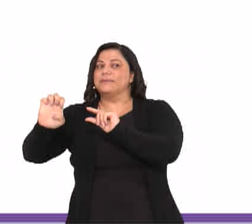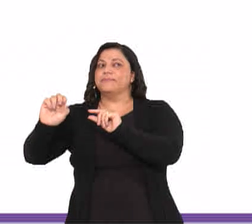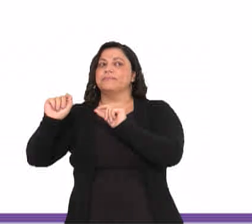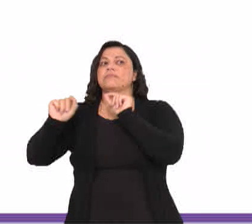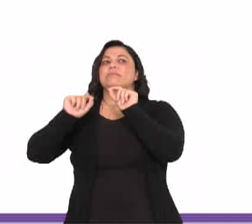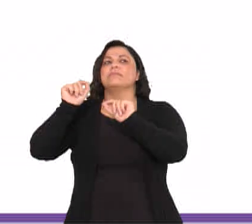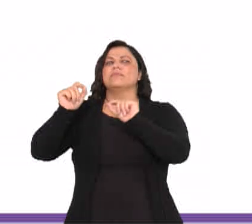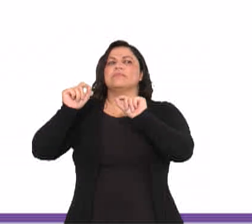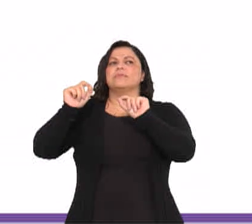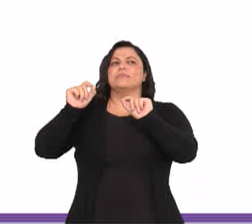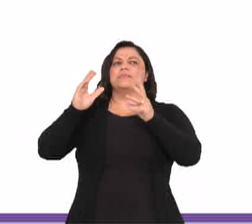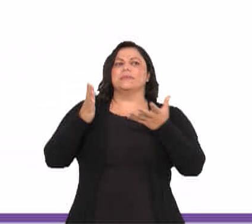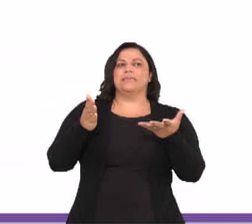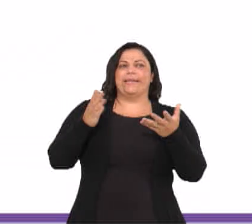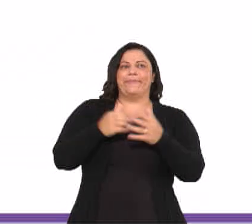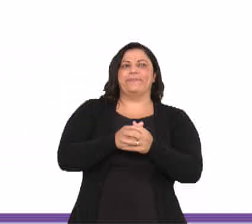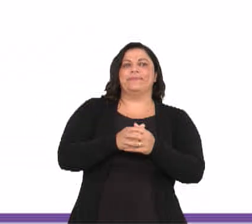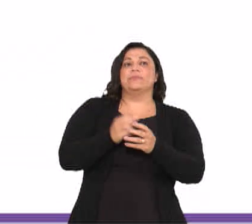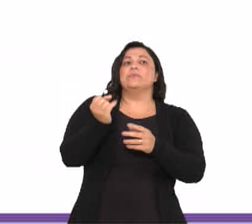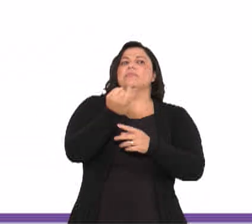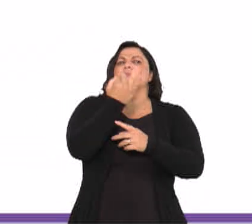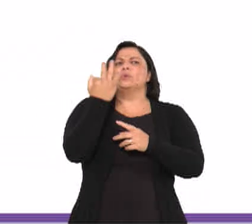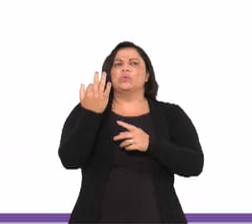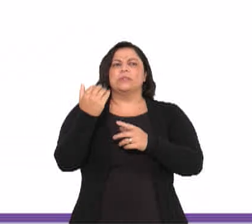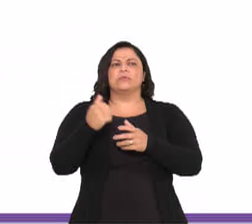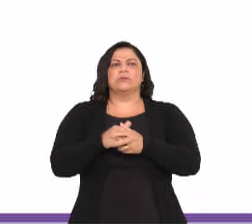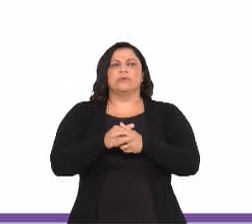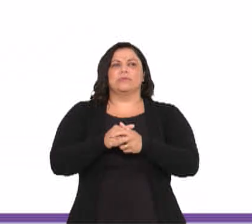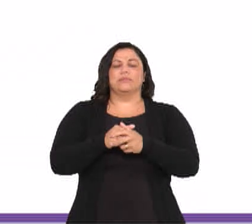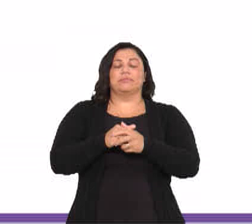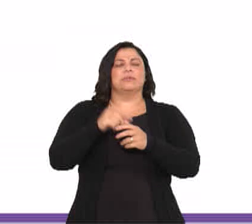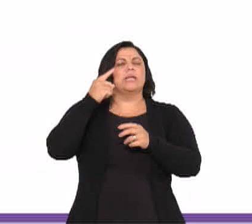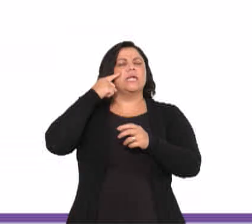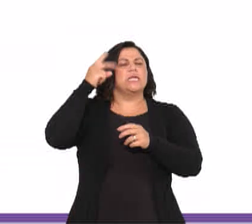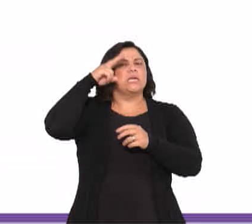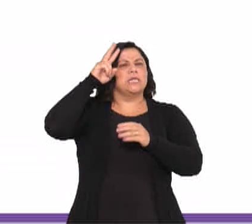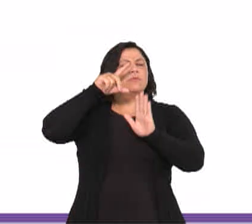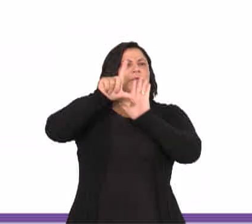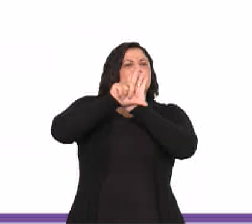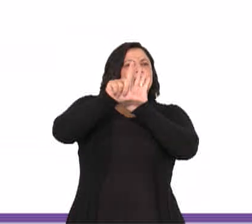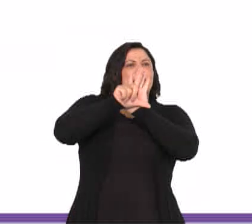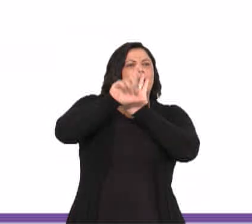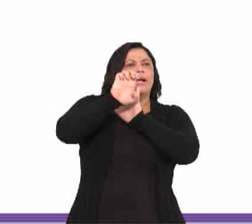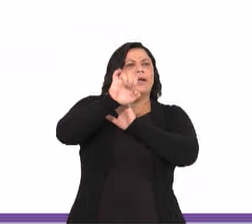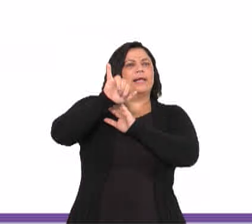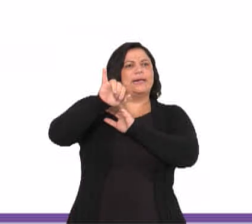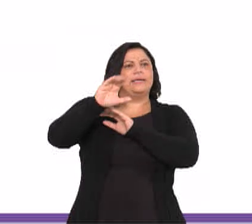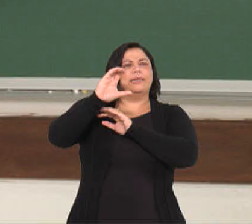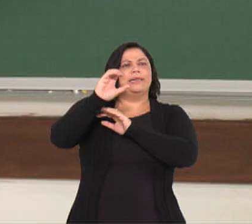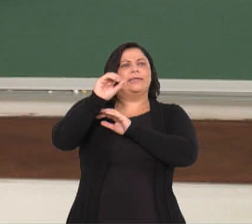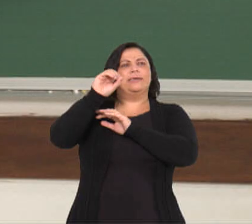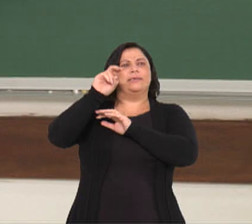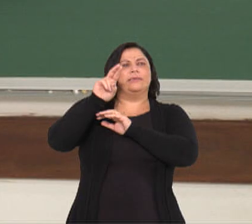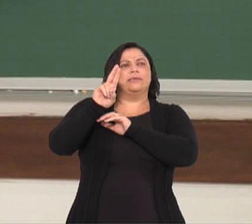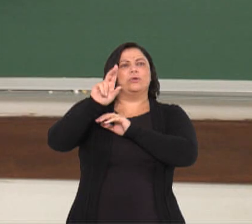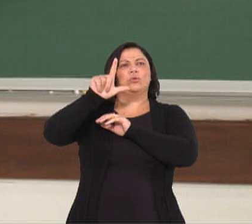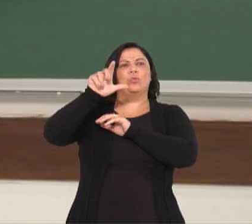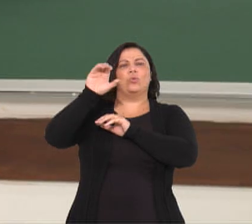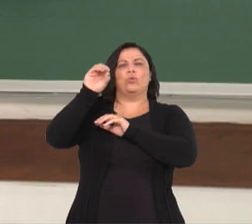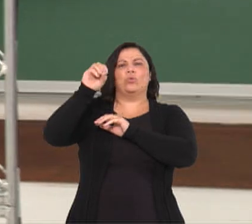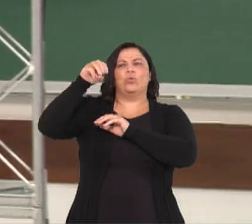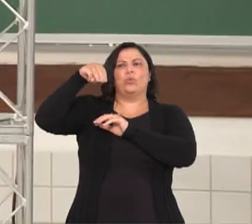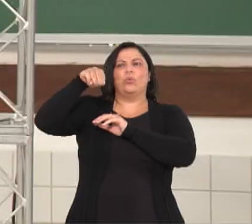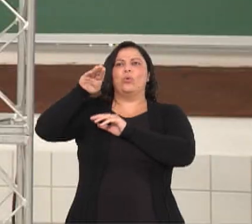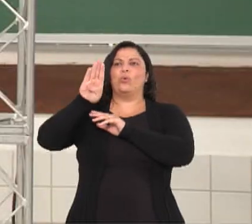A, a quantidade de carga de um dos corpos for triplicada. Então vamos analisar a lei de Coulomb aqui.